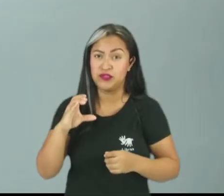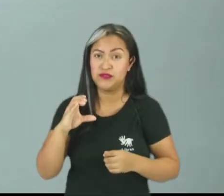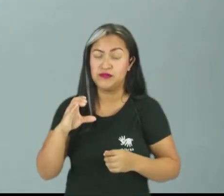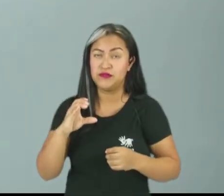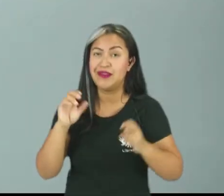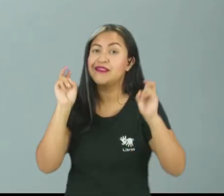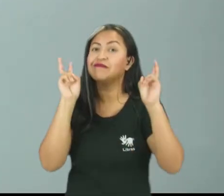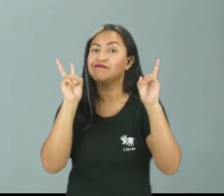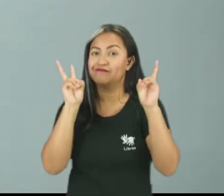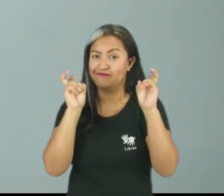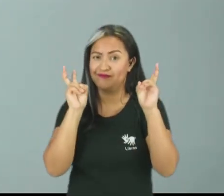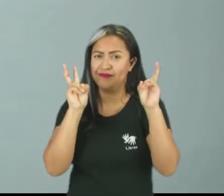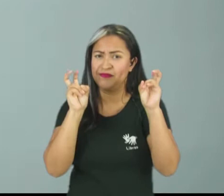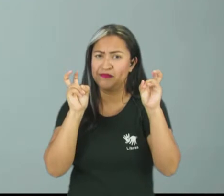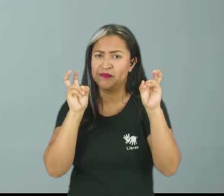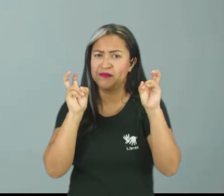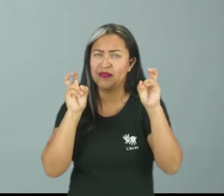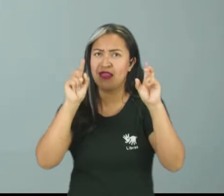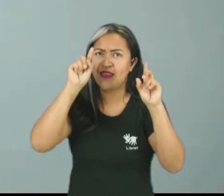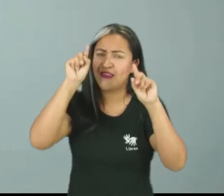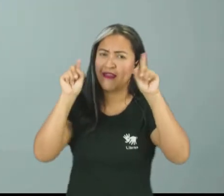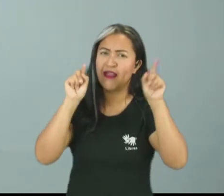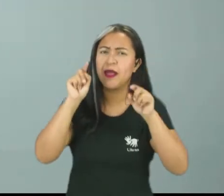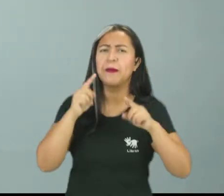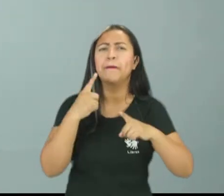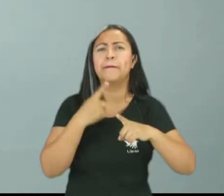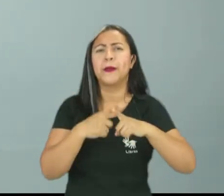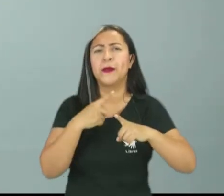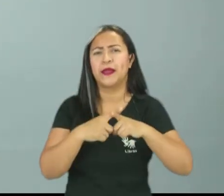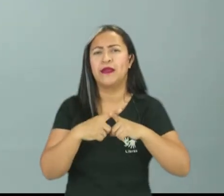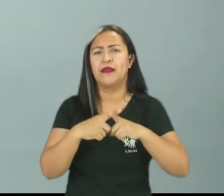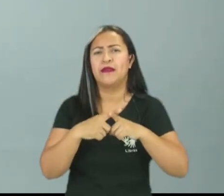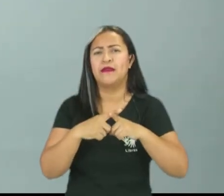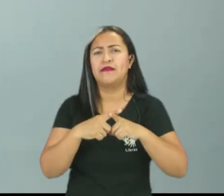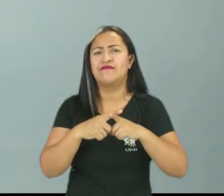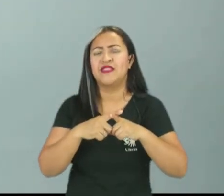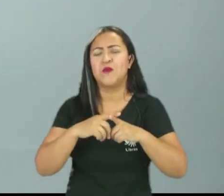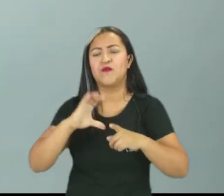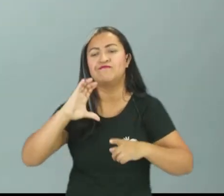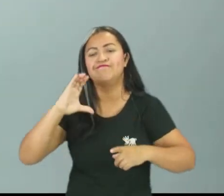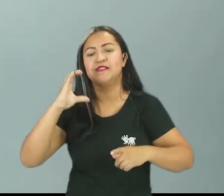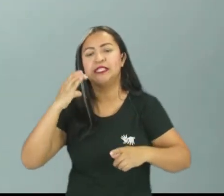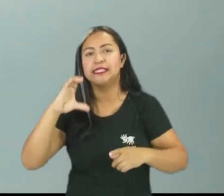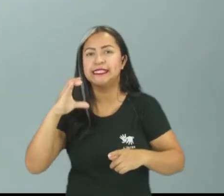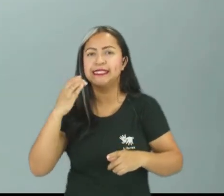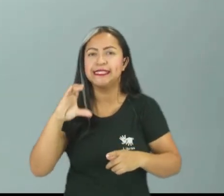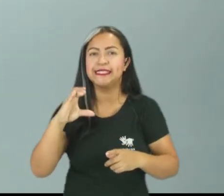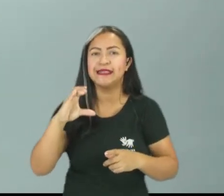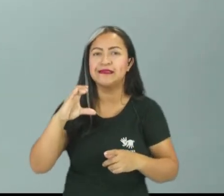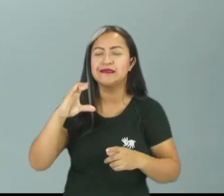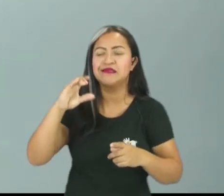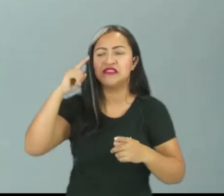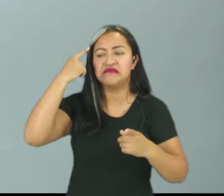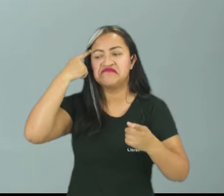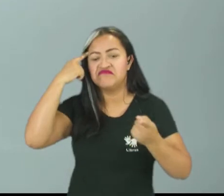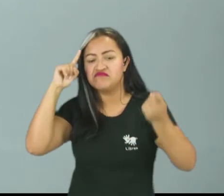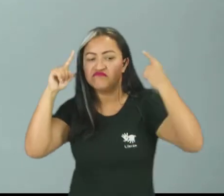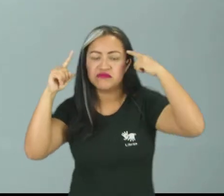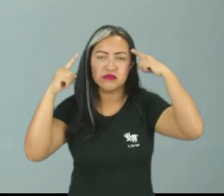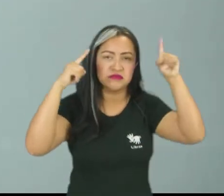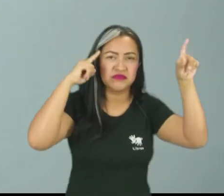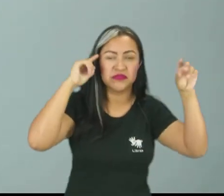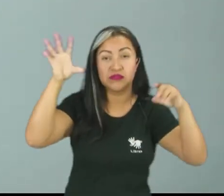entre aspas, porque é uma pseudociência, tá, pessoal? Onde aí as pessoas que vão utilizar,